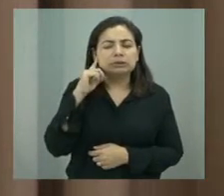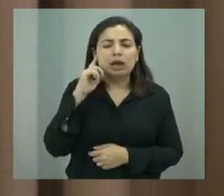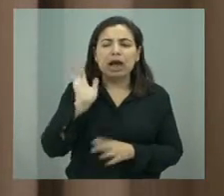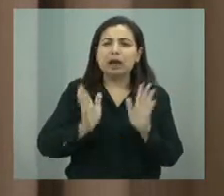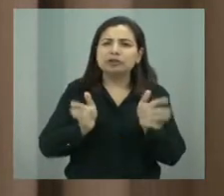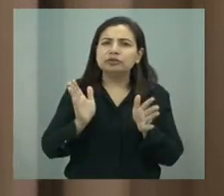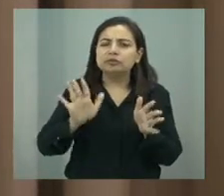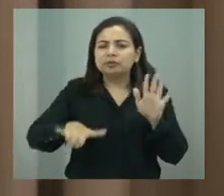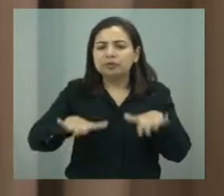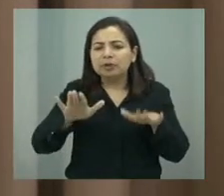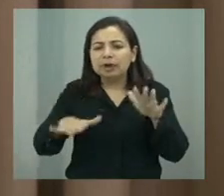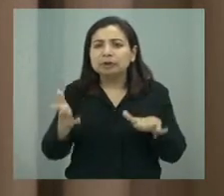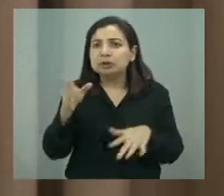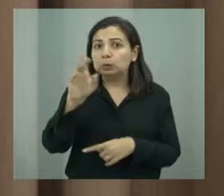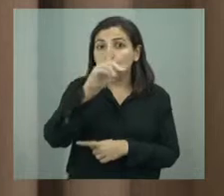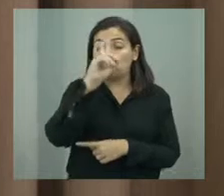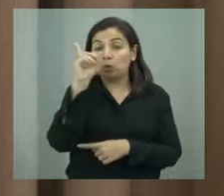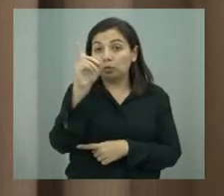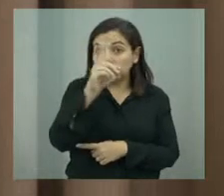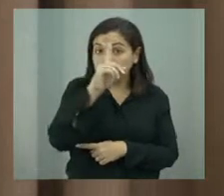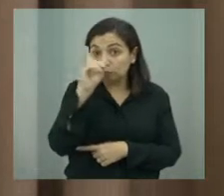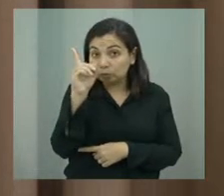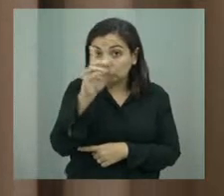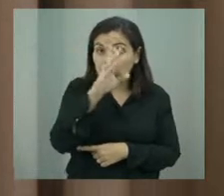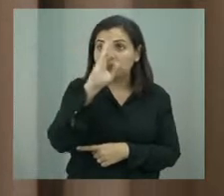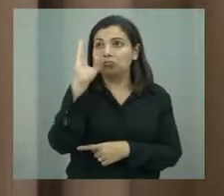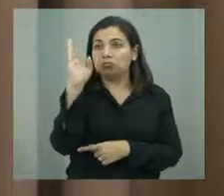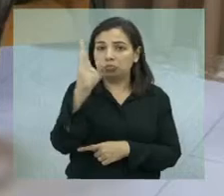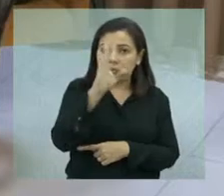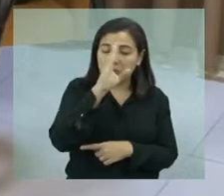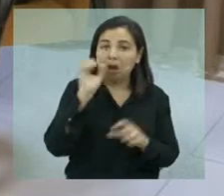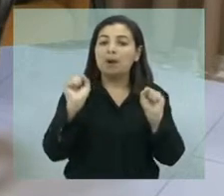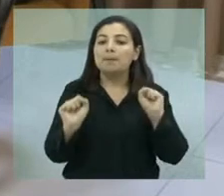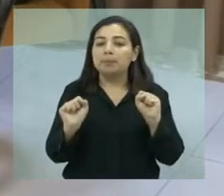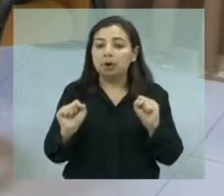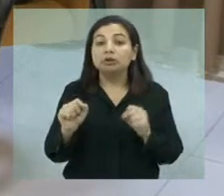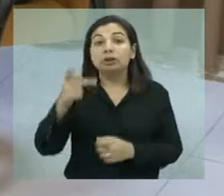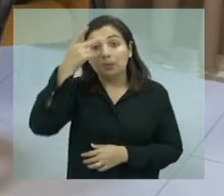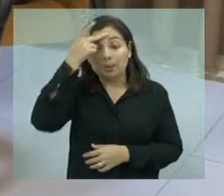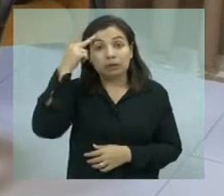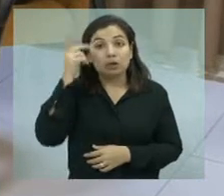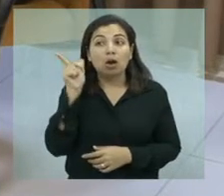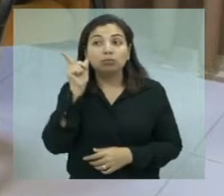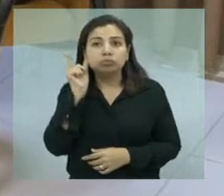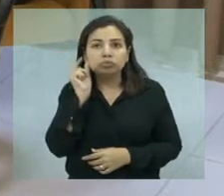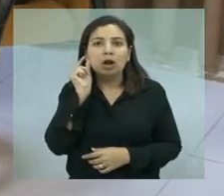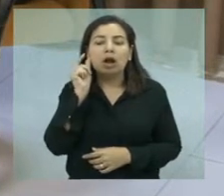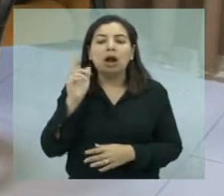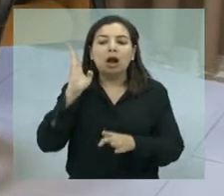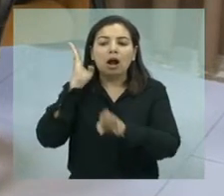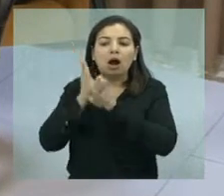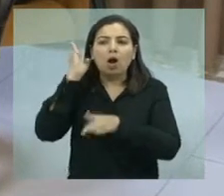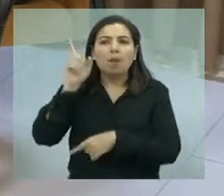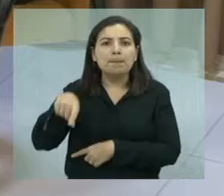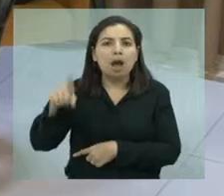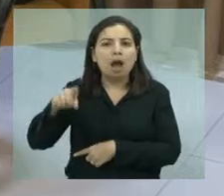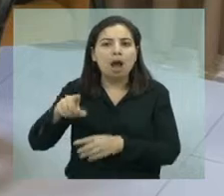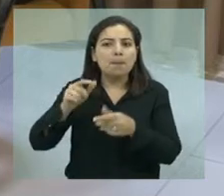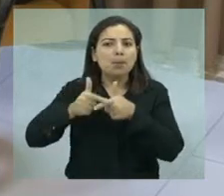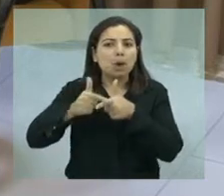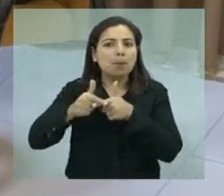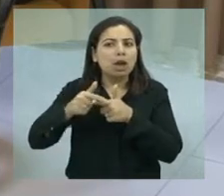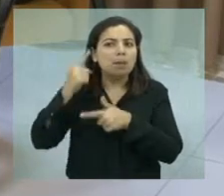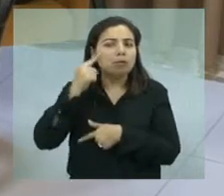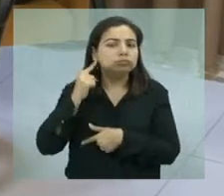pode ser sentida como tontura também. Então, uma pessoa com perda auditiva, muitas vezes ela não chega ao otorrino referindo, olha,